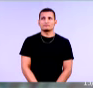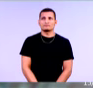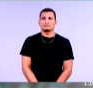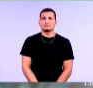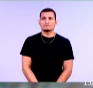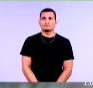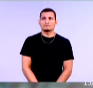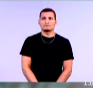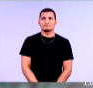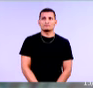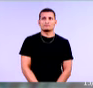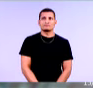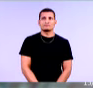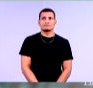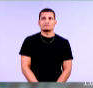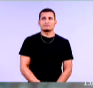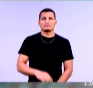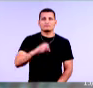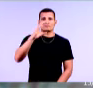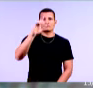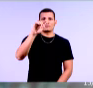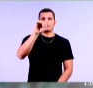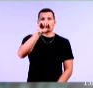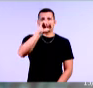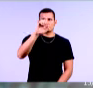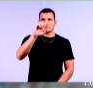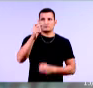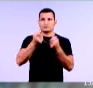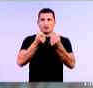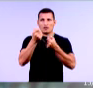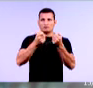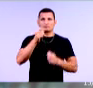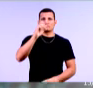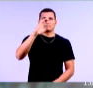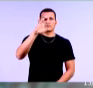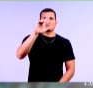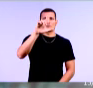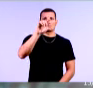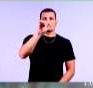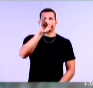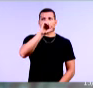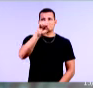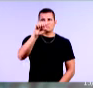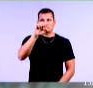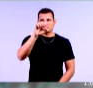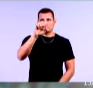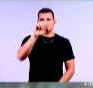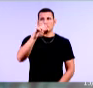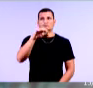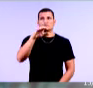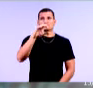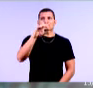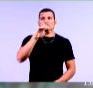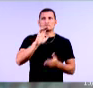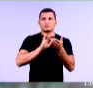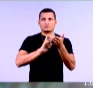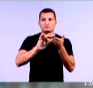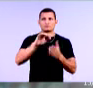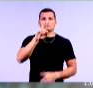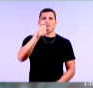Classe carro, classe nota fiscal, classe smartphone, classe